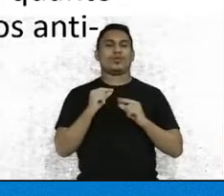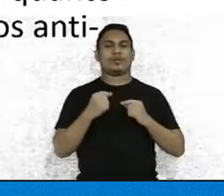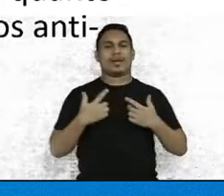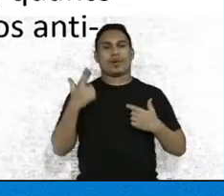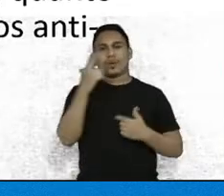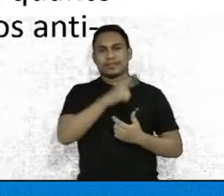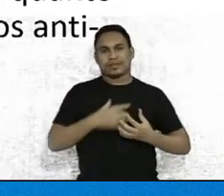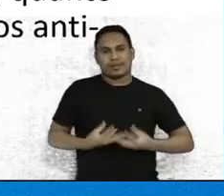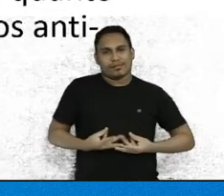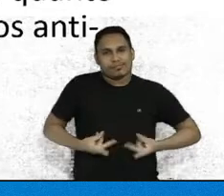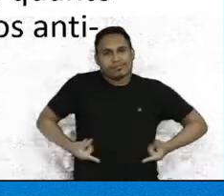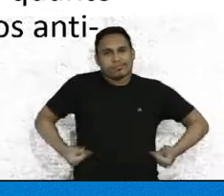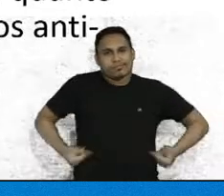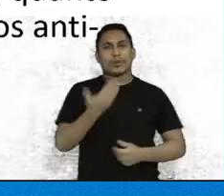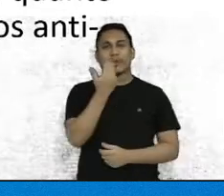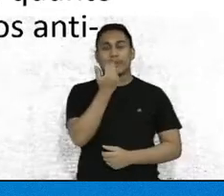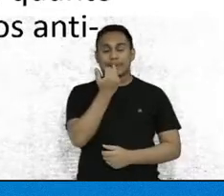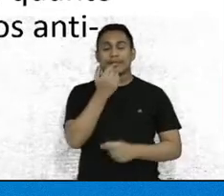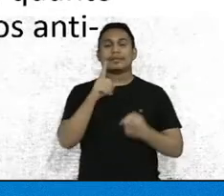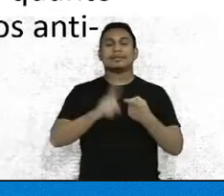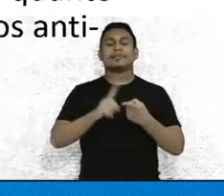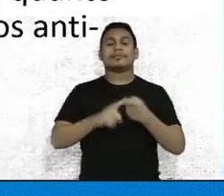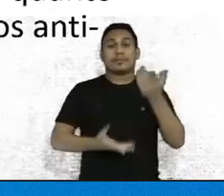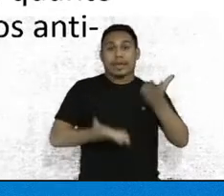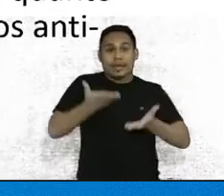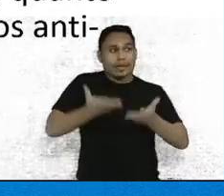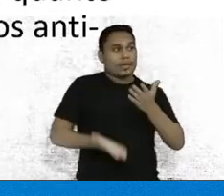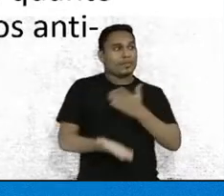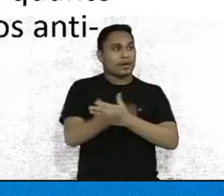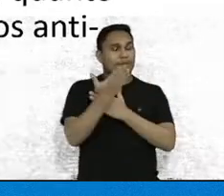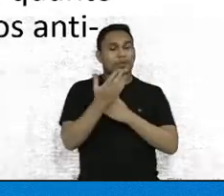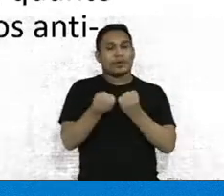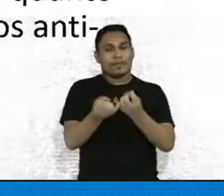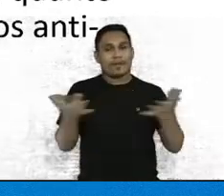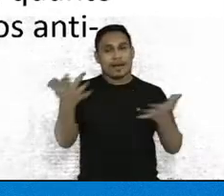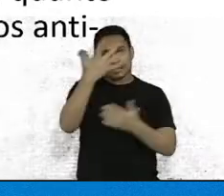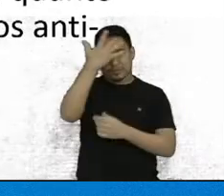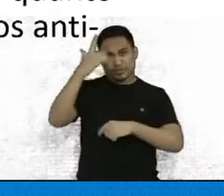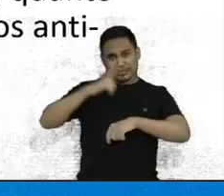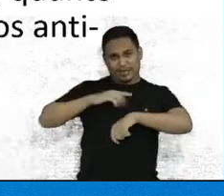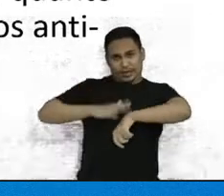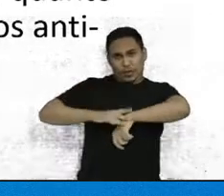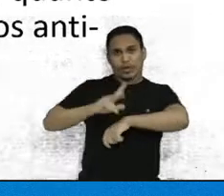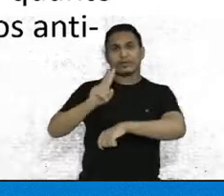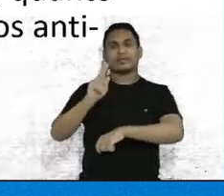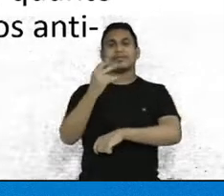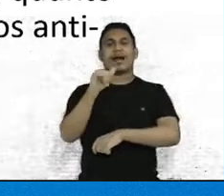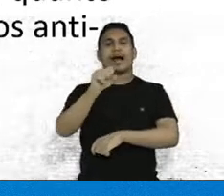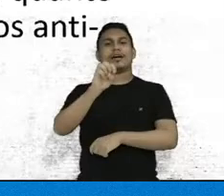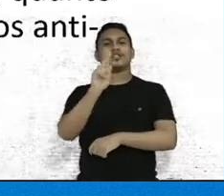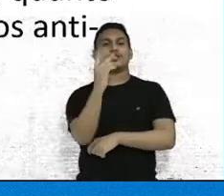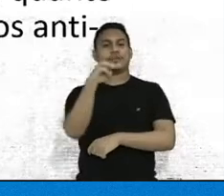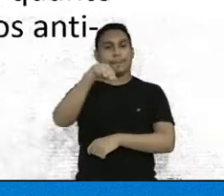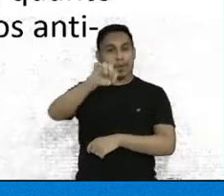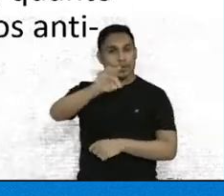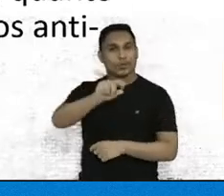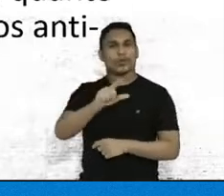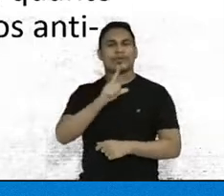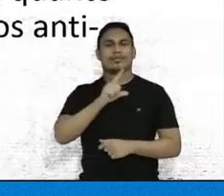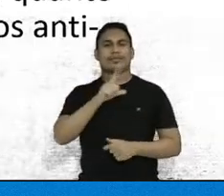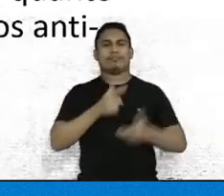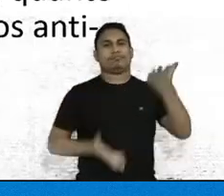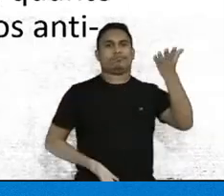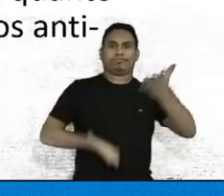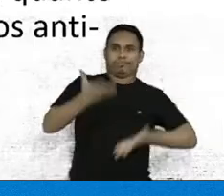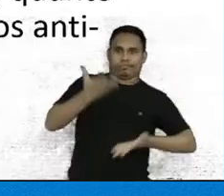bactérias. E muitas vezes os pacientes com doença de Hashimoto têm desequilíbrios nessa flora intestinal. Tem